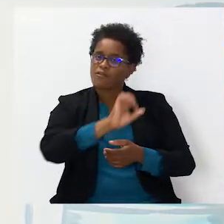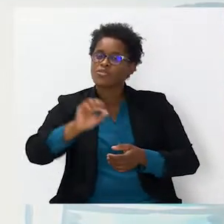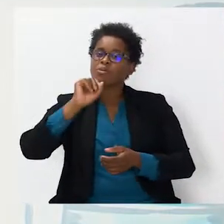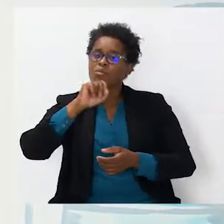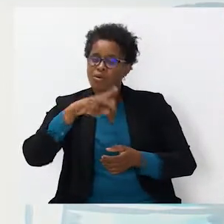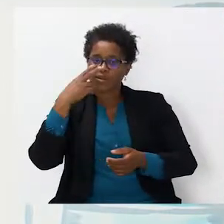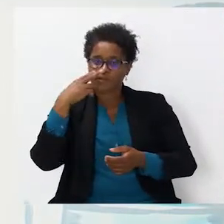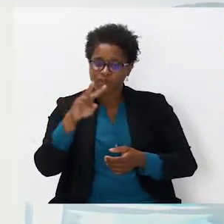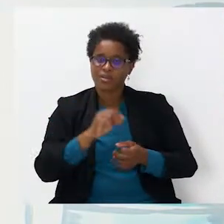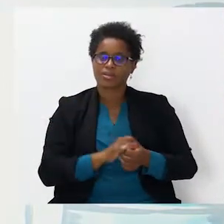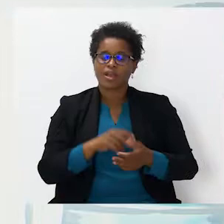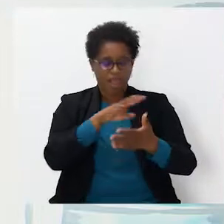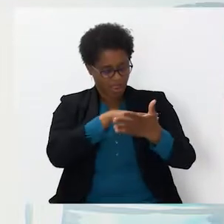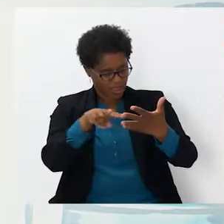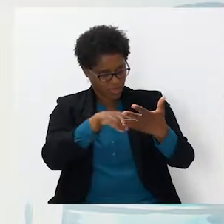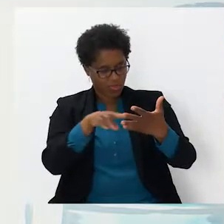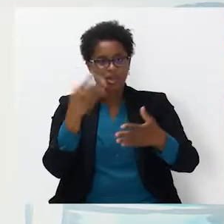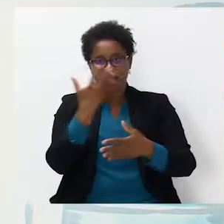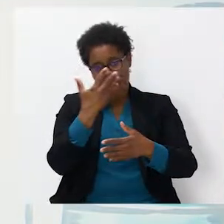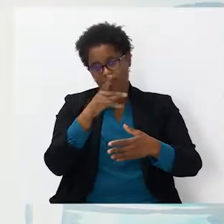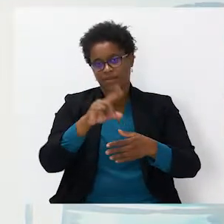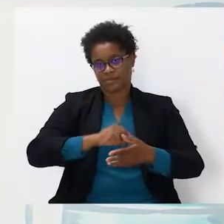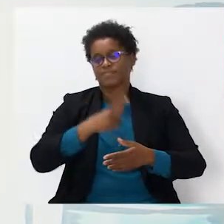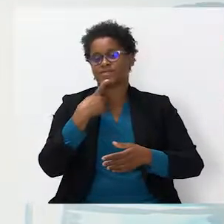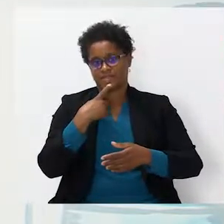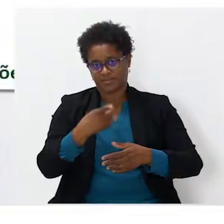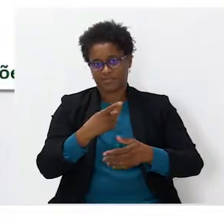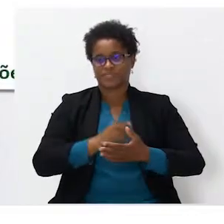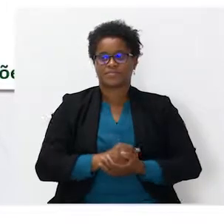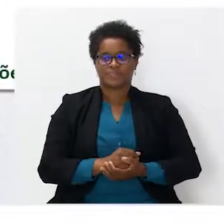poderem acompanhar a leitura e a aula, tá bem?